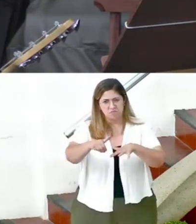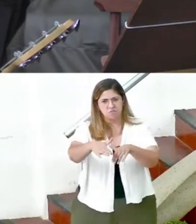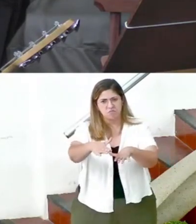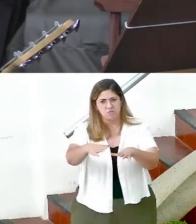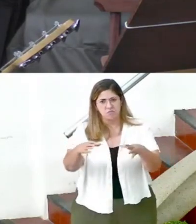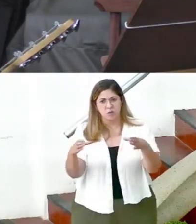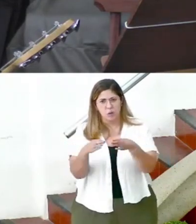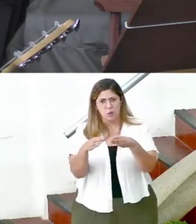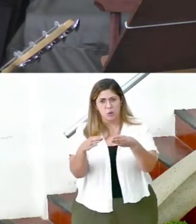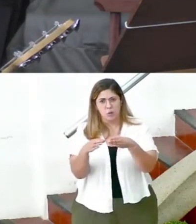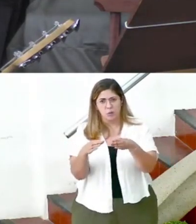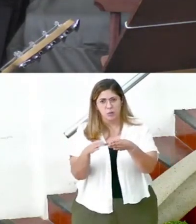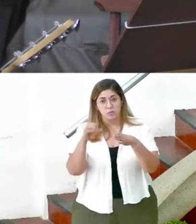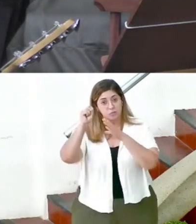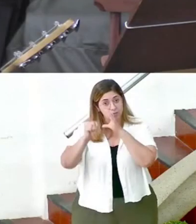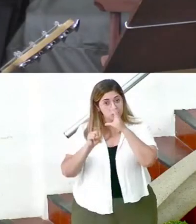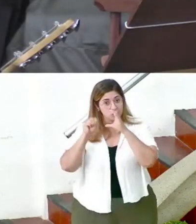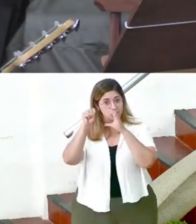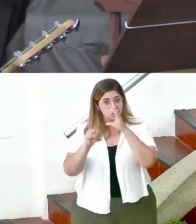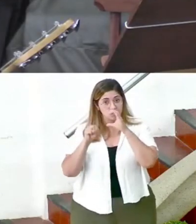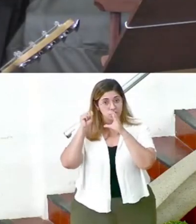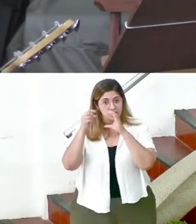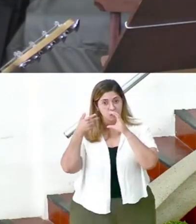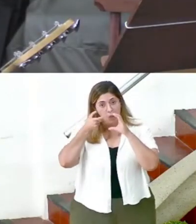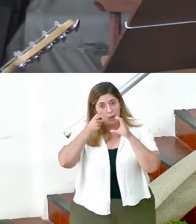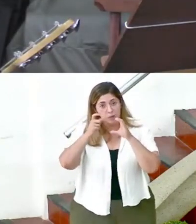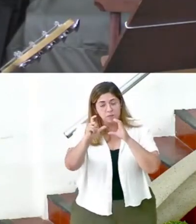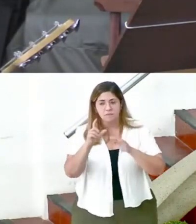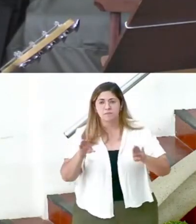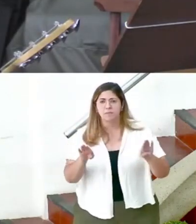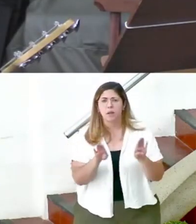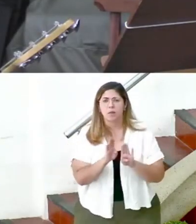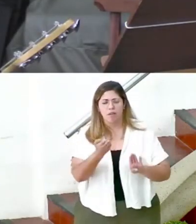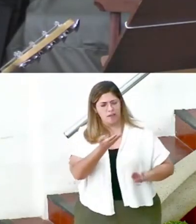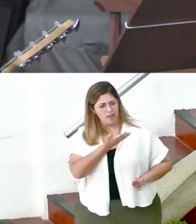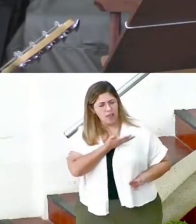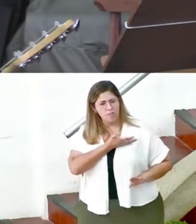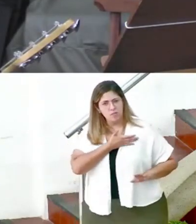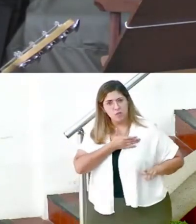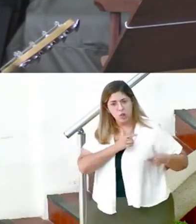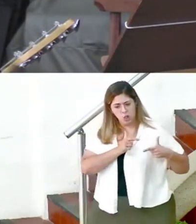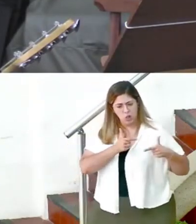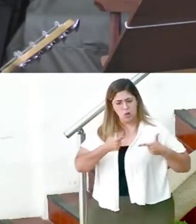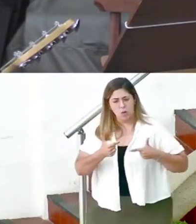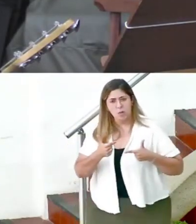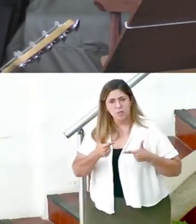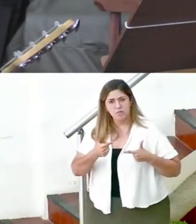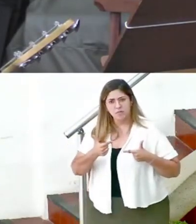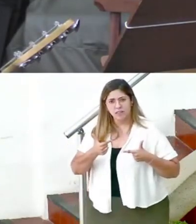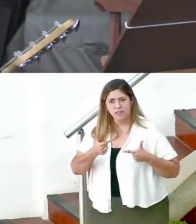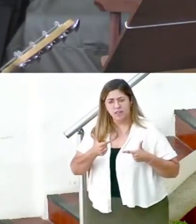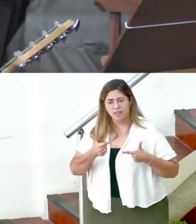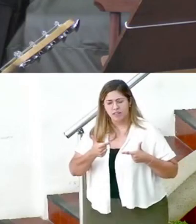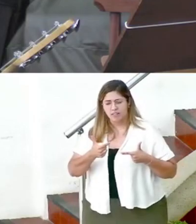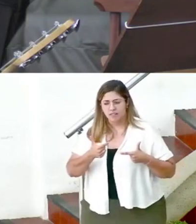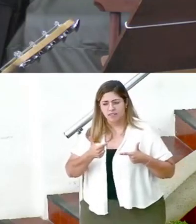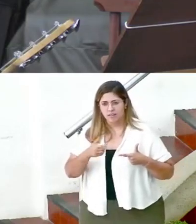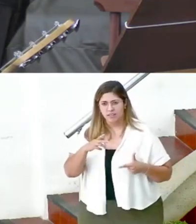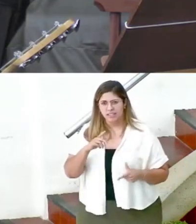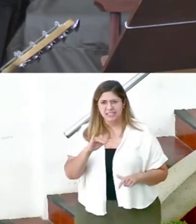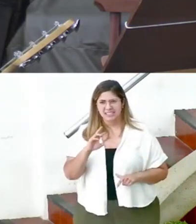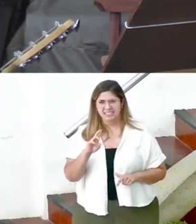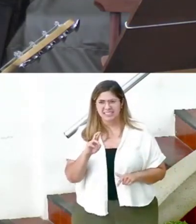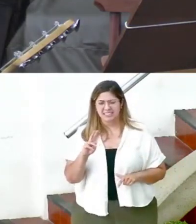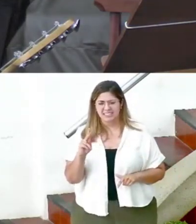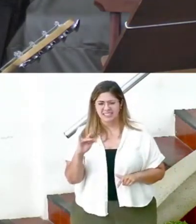um documentário. Conta a história então que os aliados, depois de fazer assim muitos esforços, muitos mesmos, de